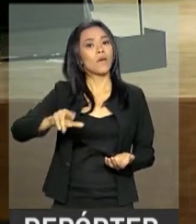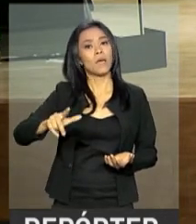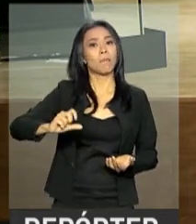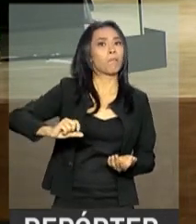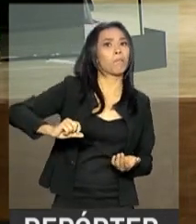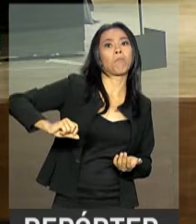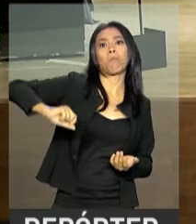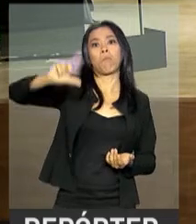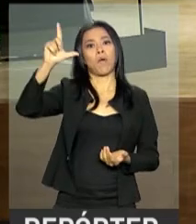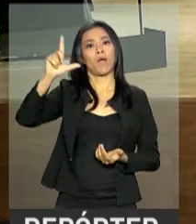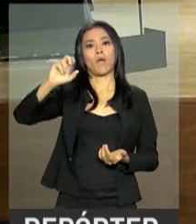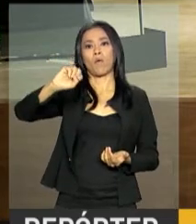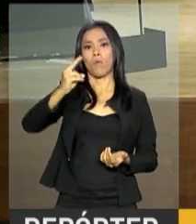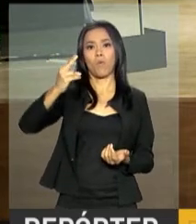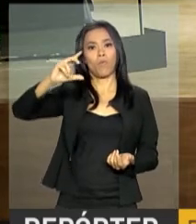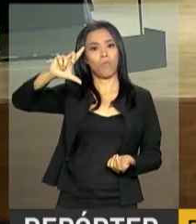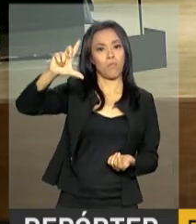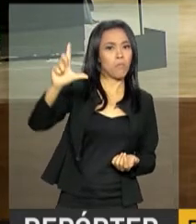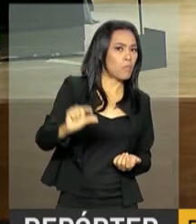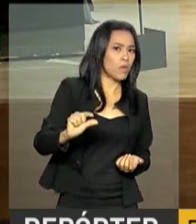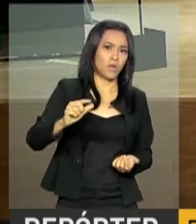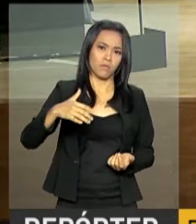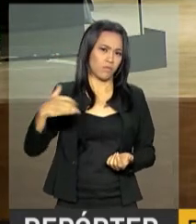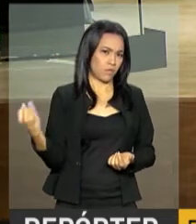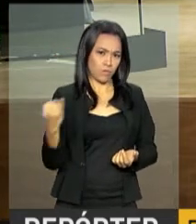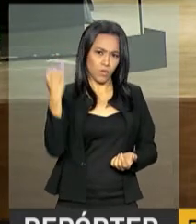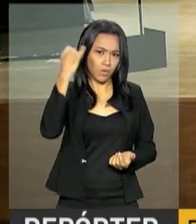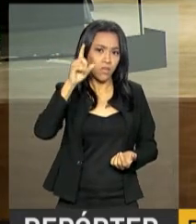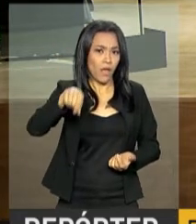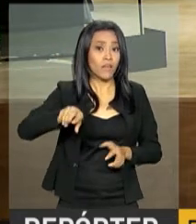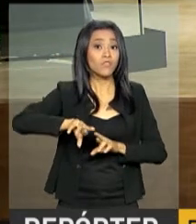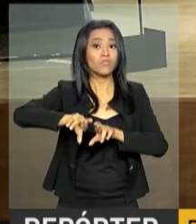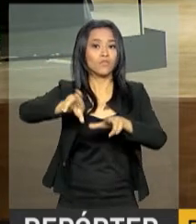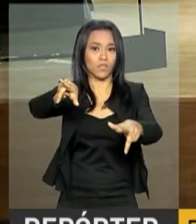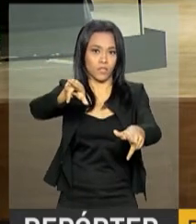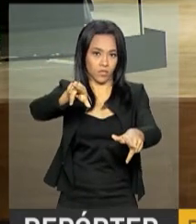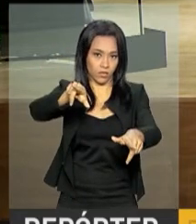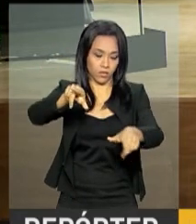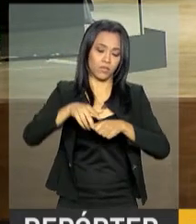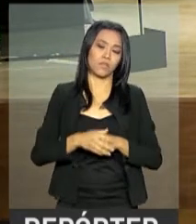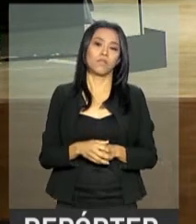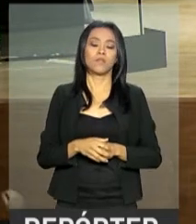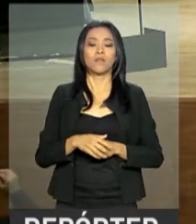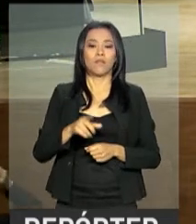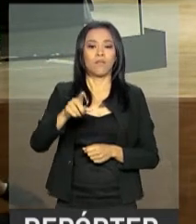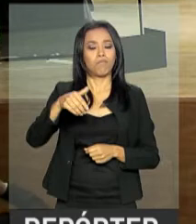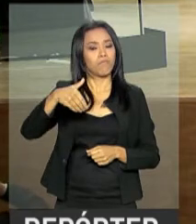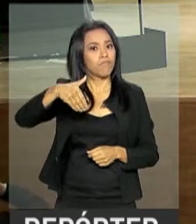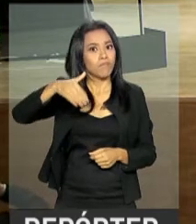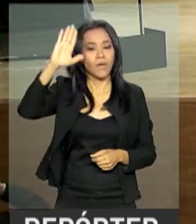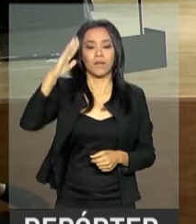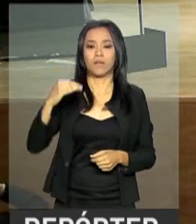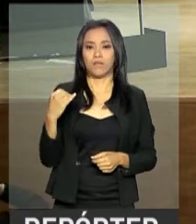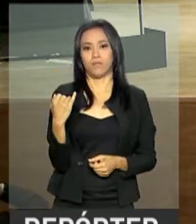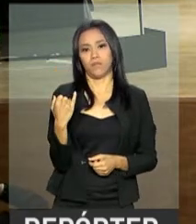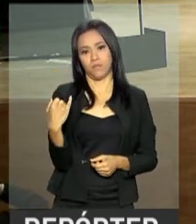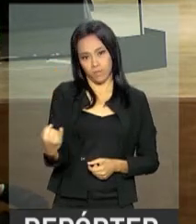menor não será menos importante será diferente será mais importante